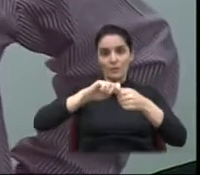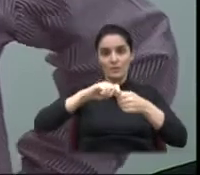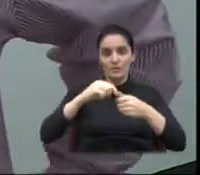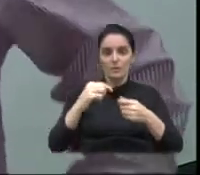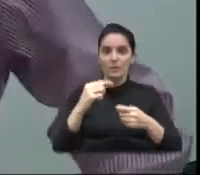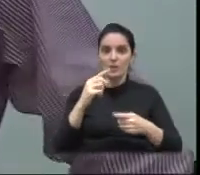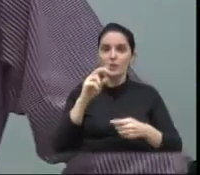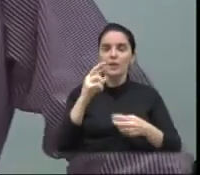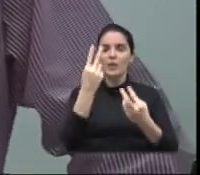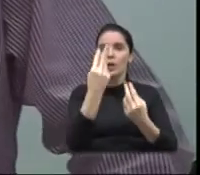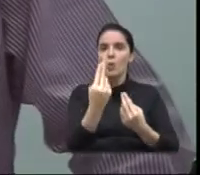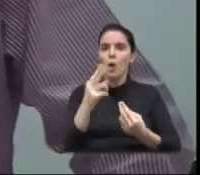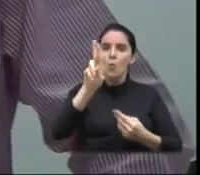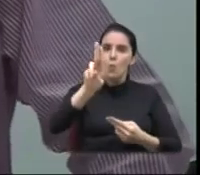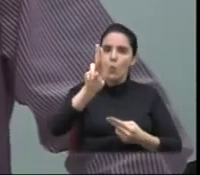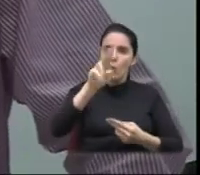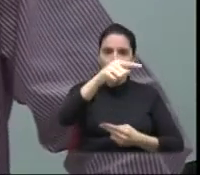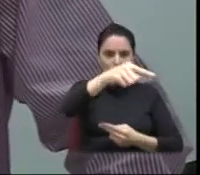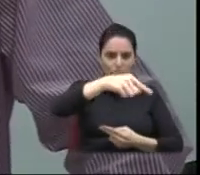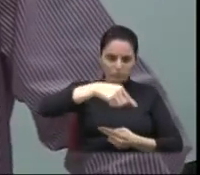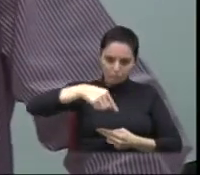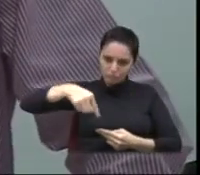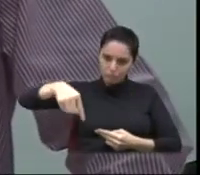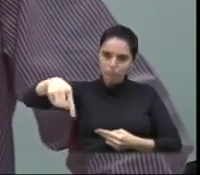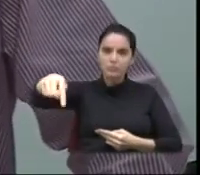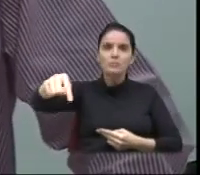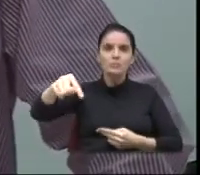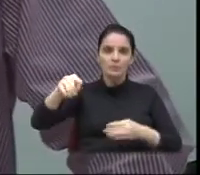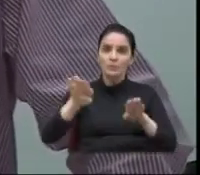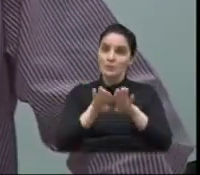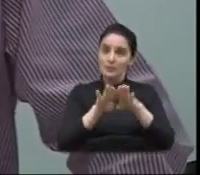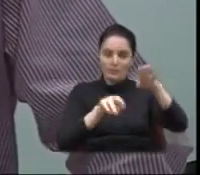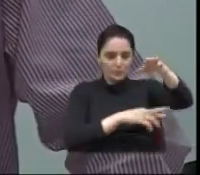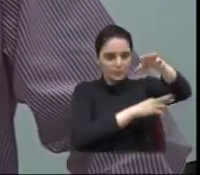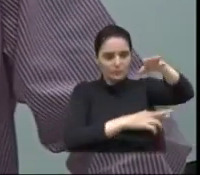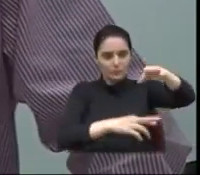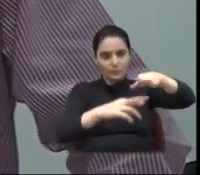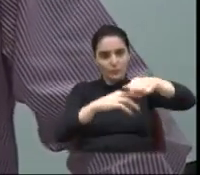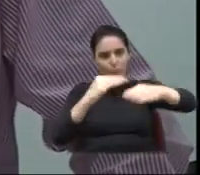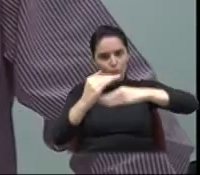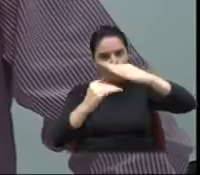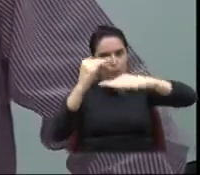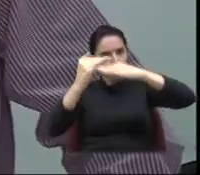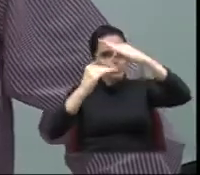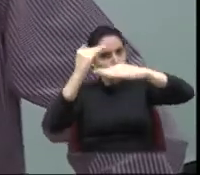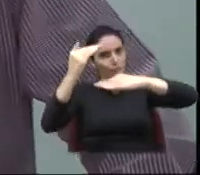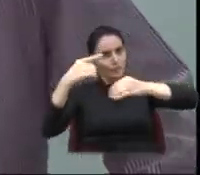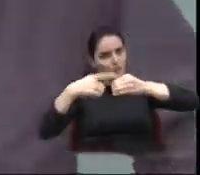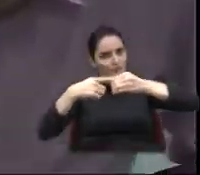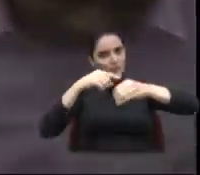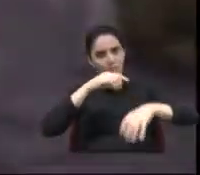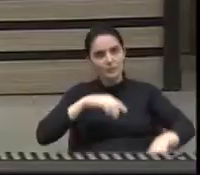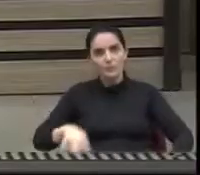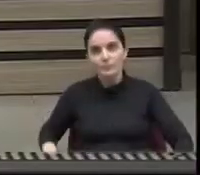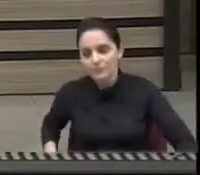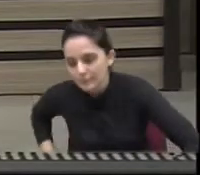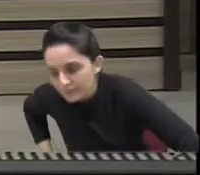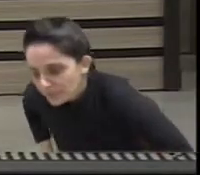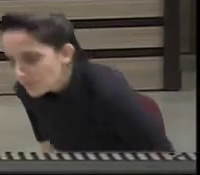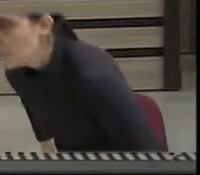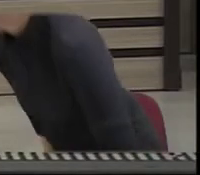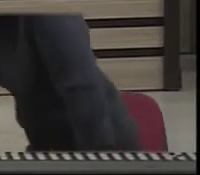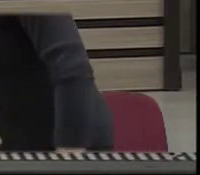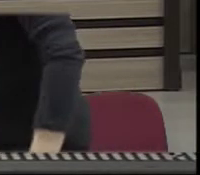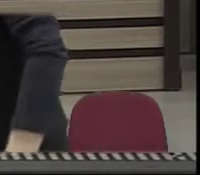também que seja feita esse viaduto, que é muito importante para o desenvolvimento futuro da nossa cidade. Obrigado. Com a